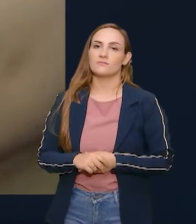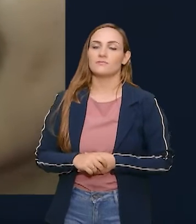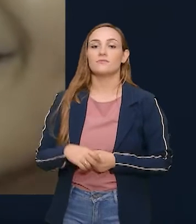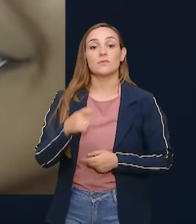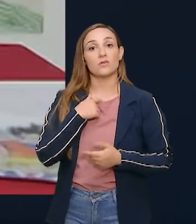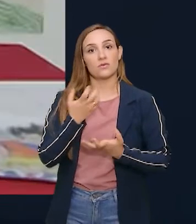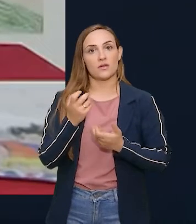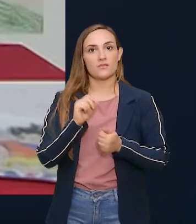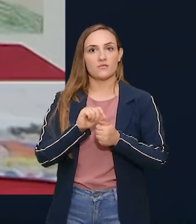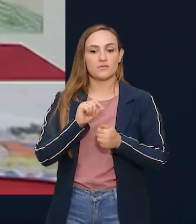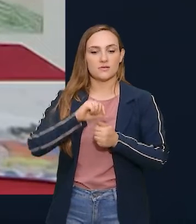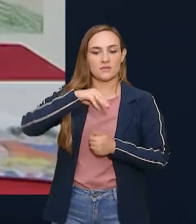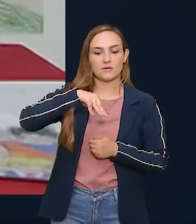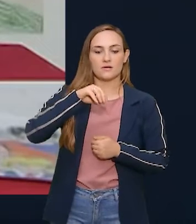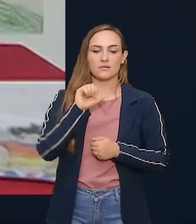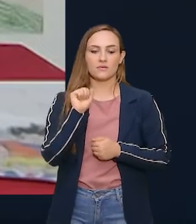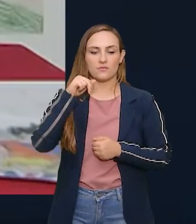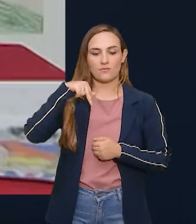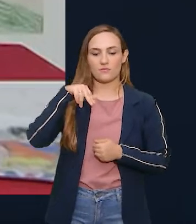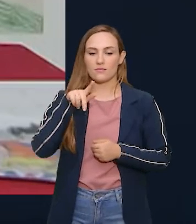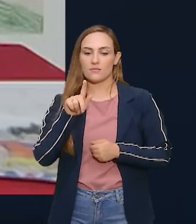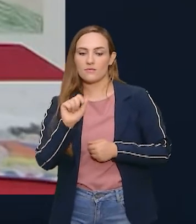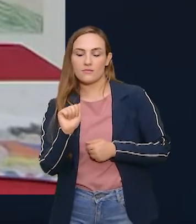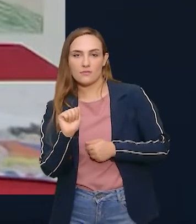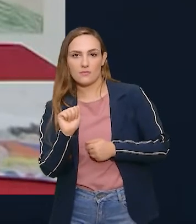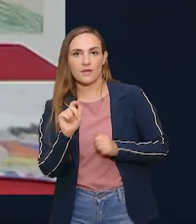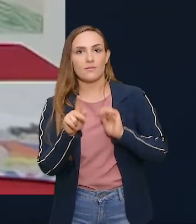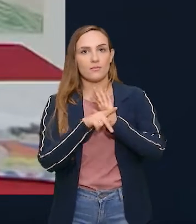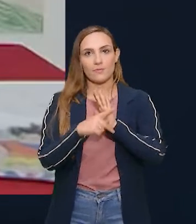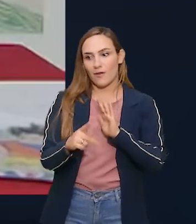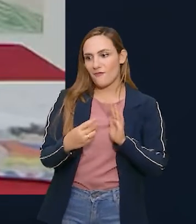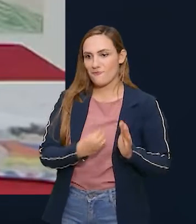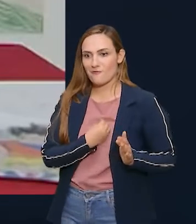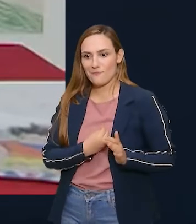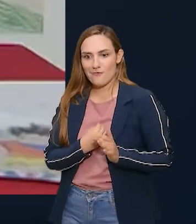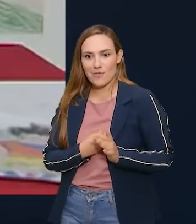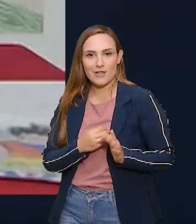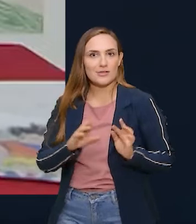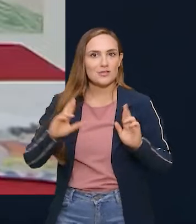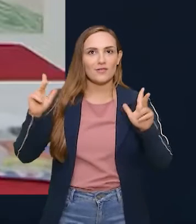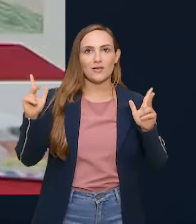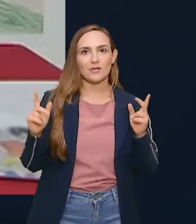projeto. Estou pensando em escrever um mangá de aventura.